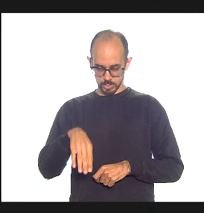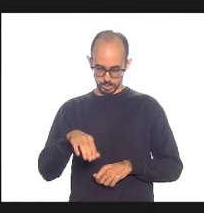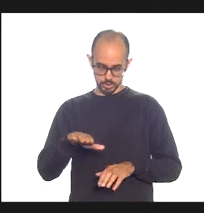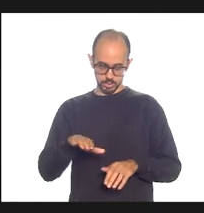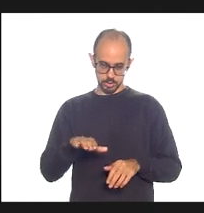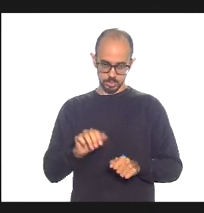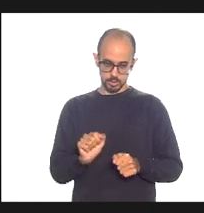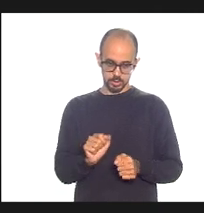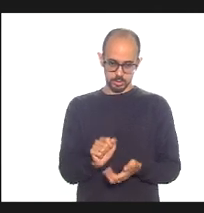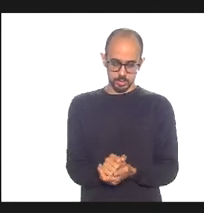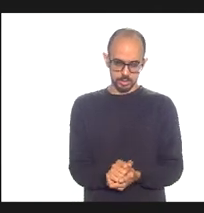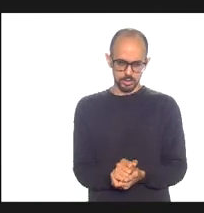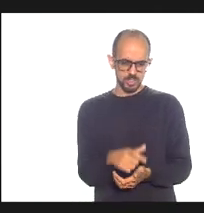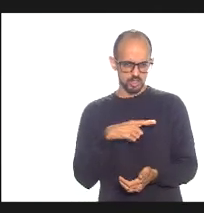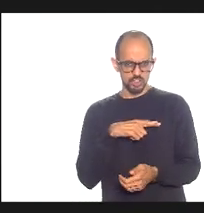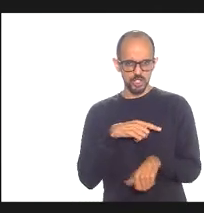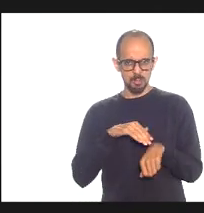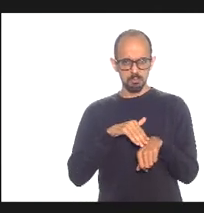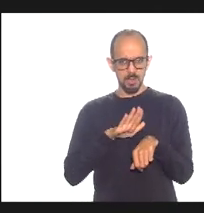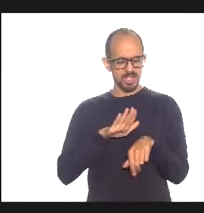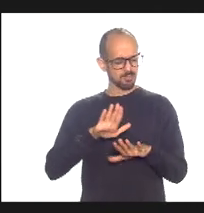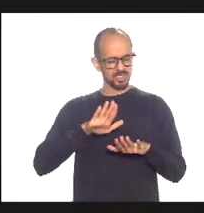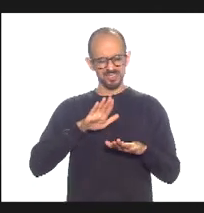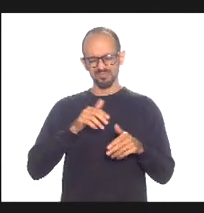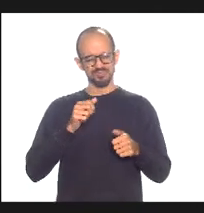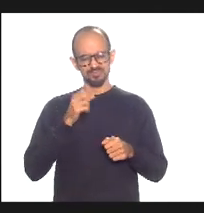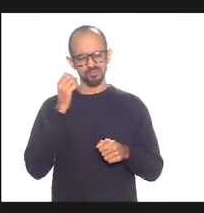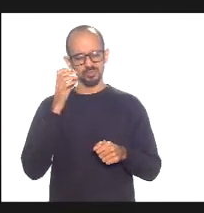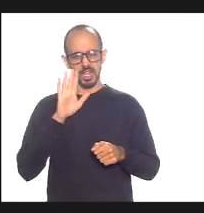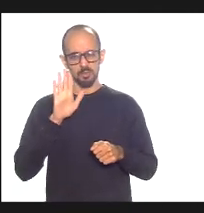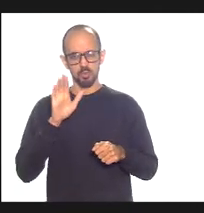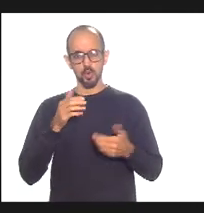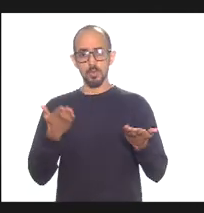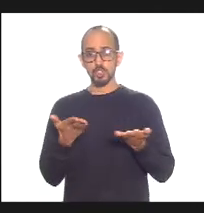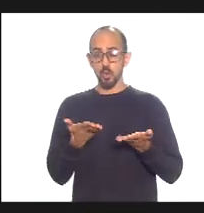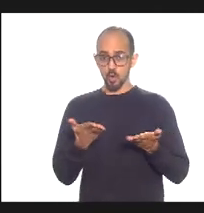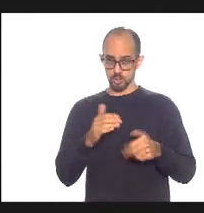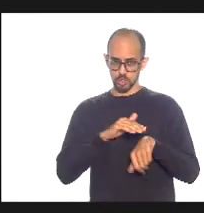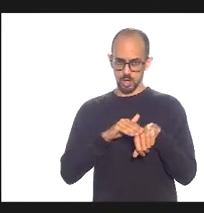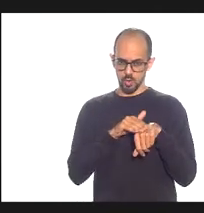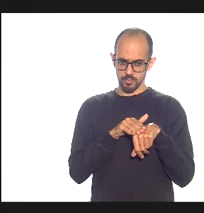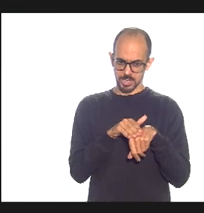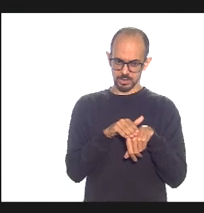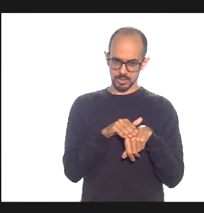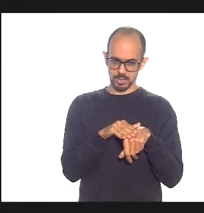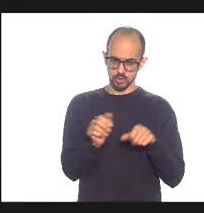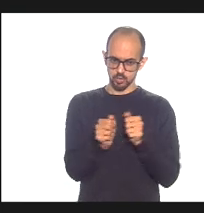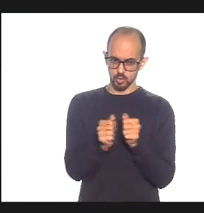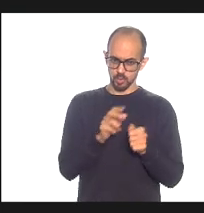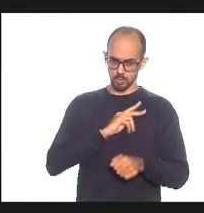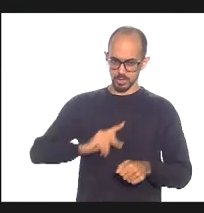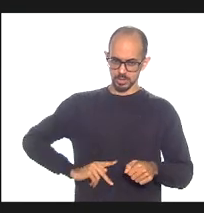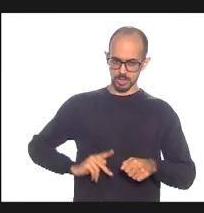e tinha mais um deputado que fugiu da mente. E na nossa conversa hoje, que nós conversamos com o presidente,